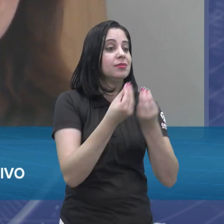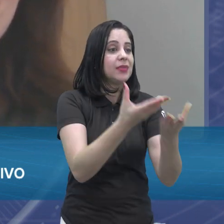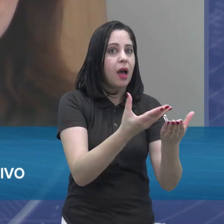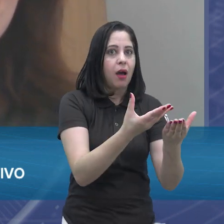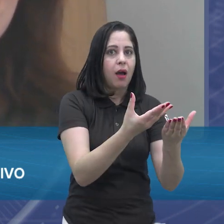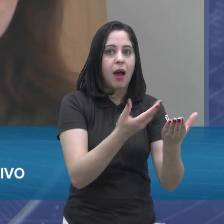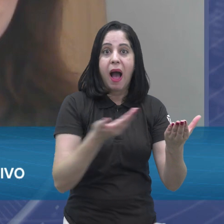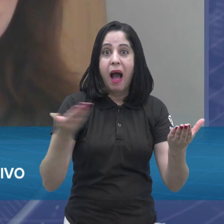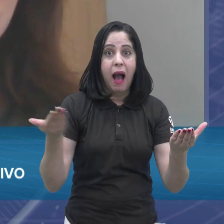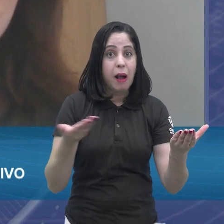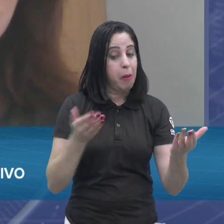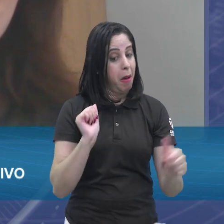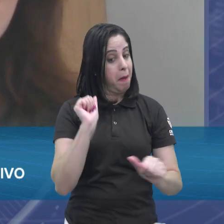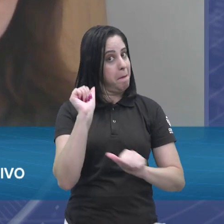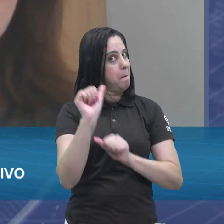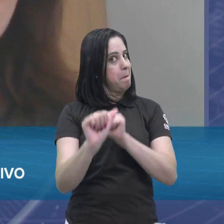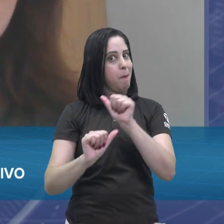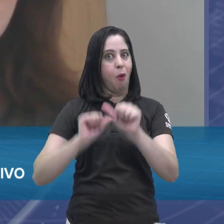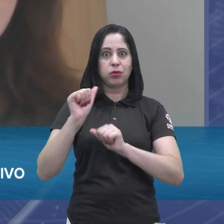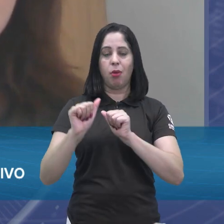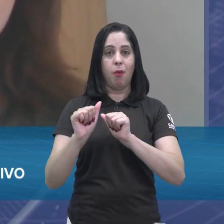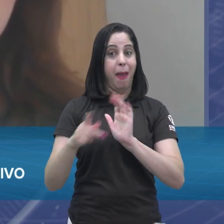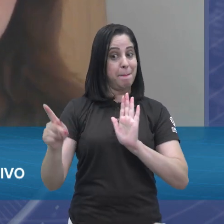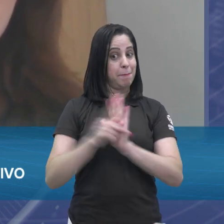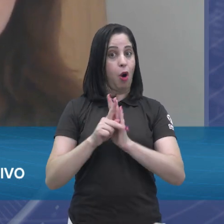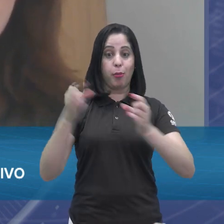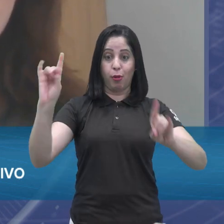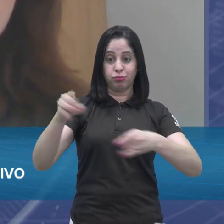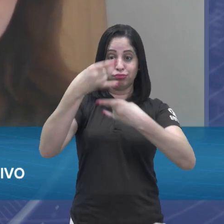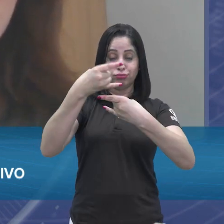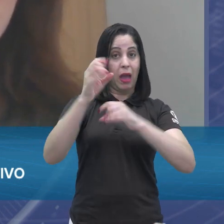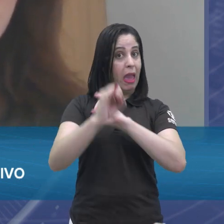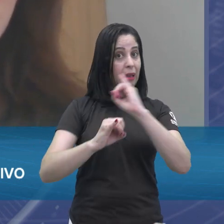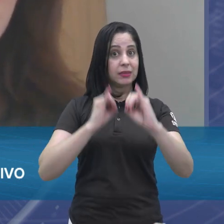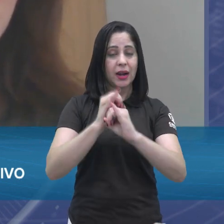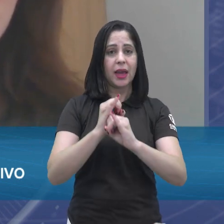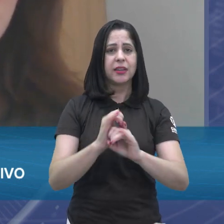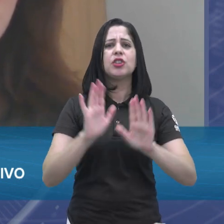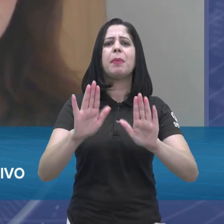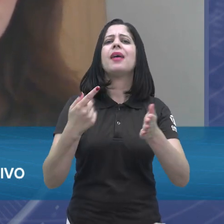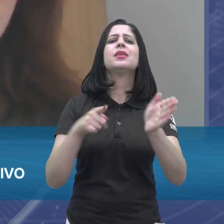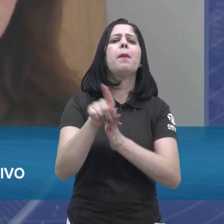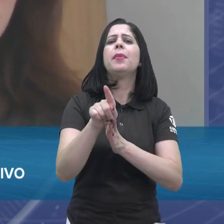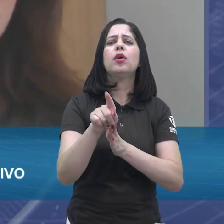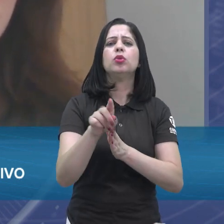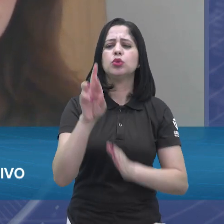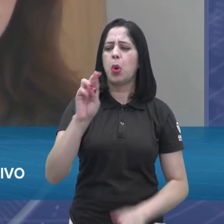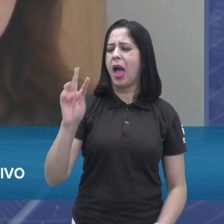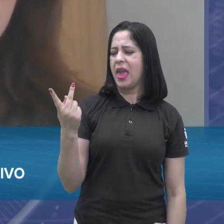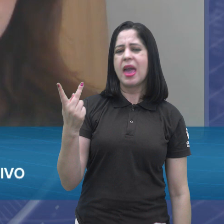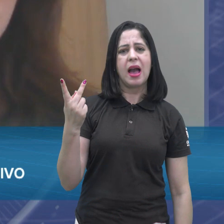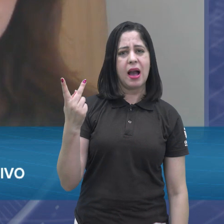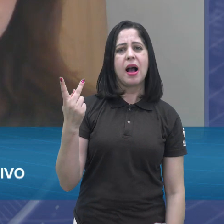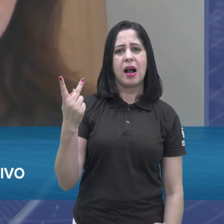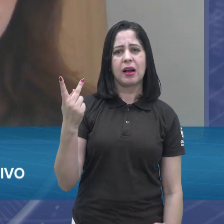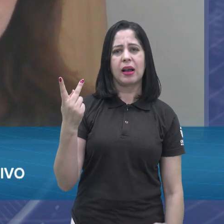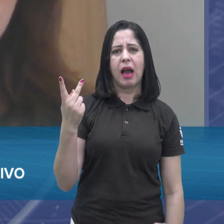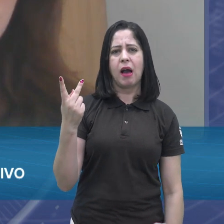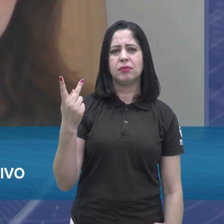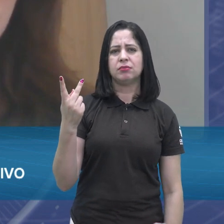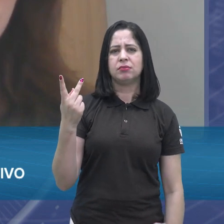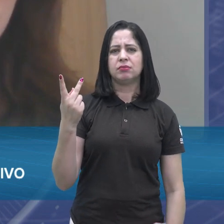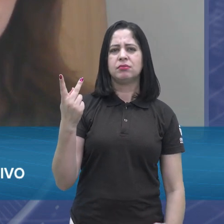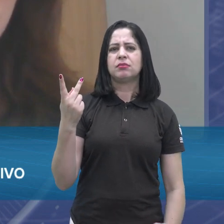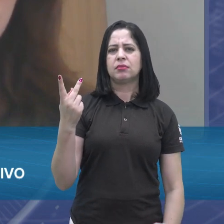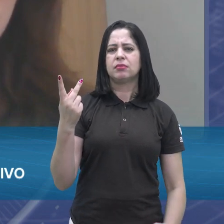em dia é muito automatizado, muito feito de maneira remota. Quais são os desafios e como o RH tem